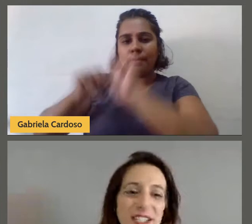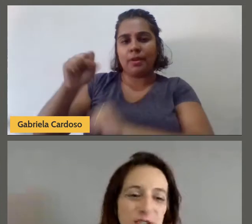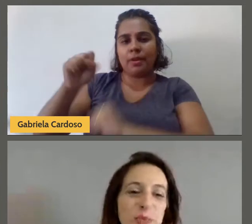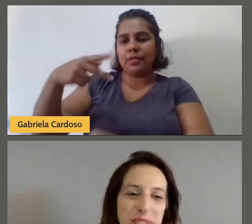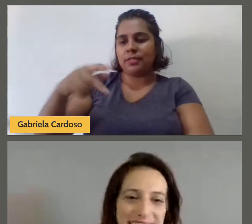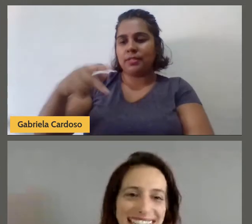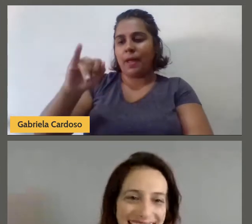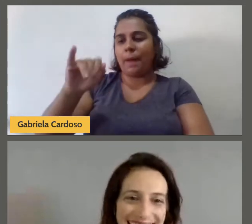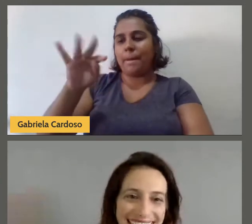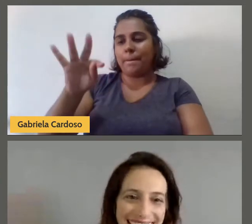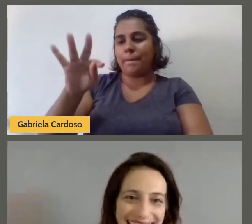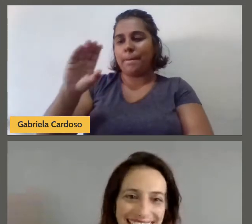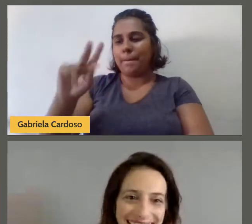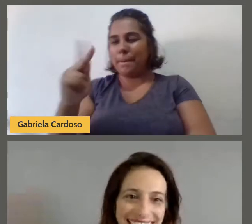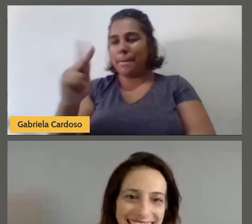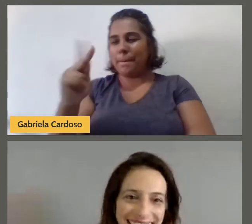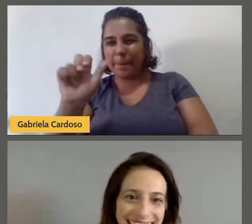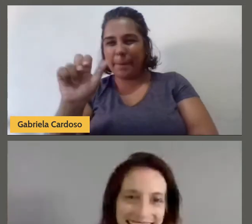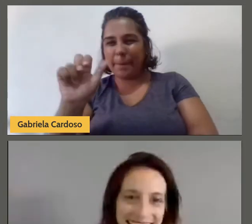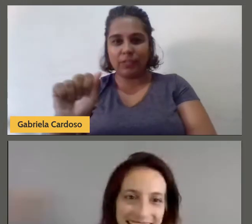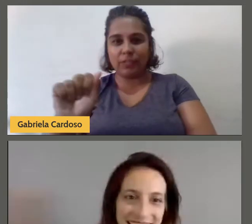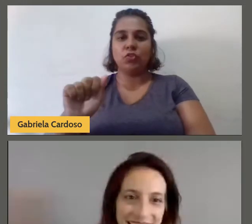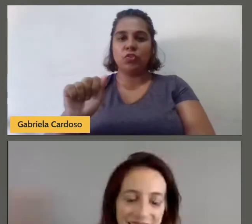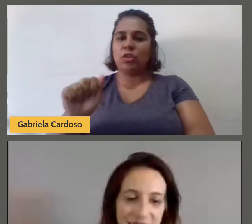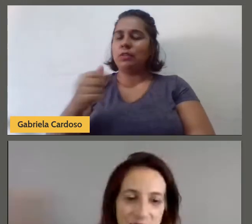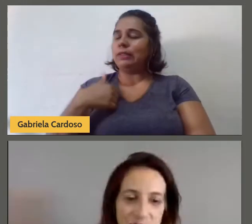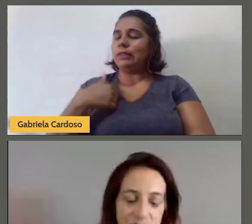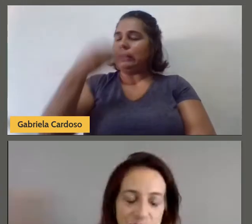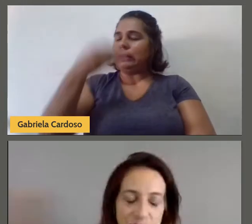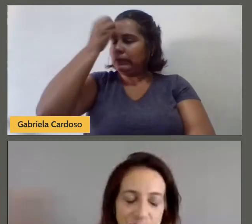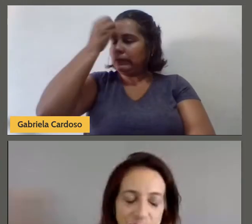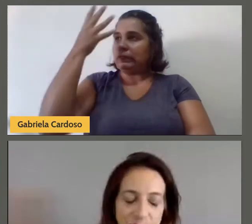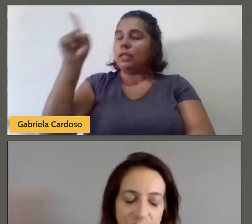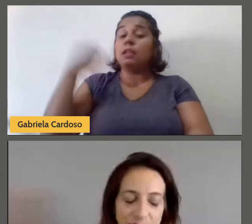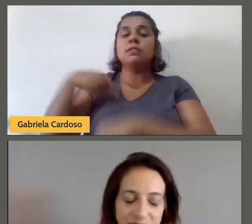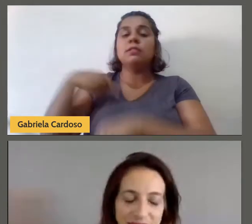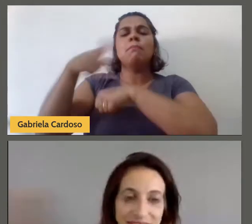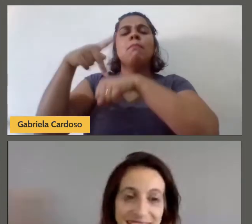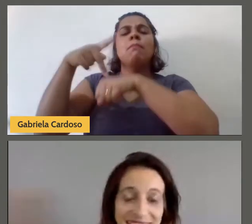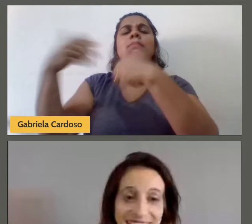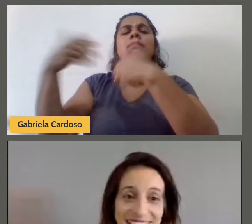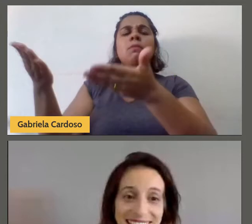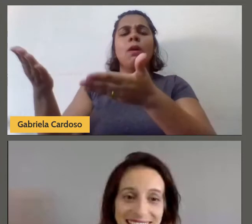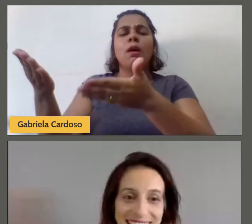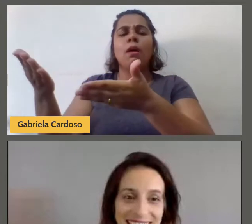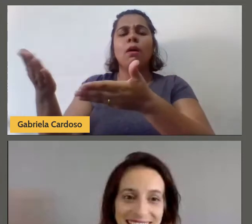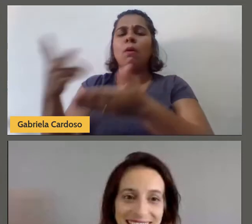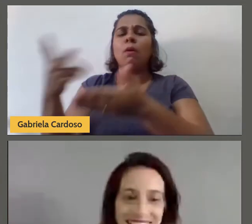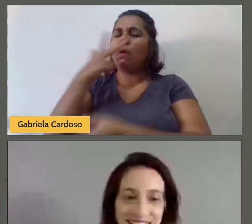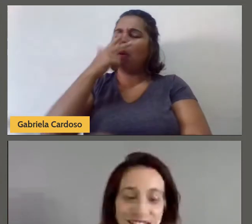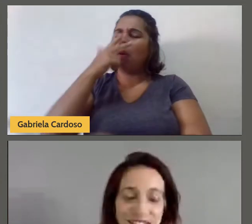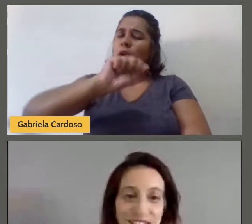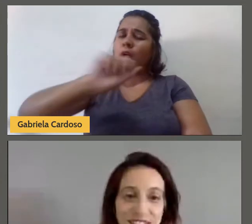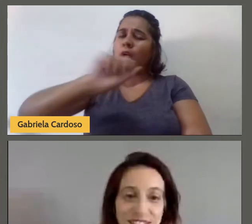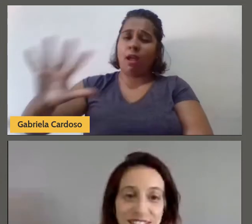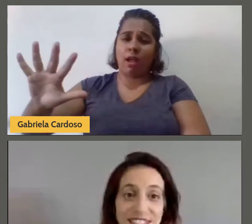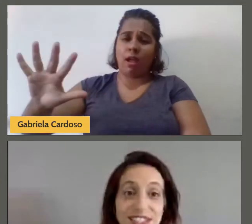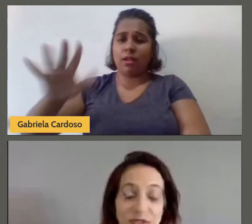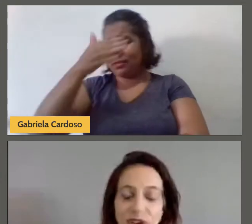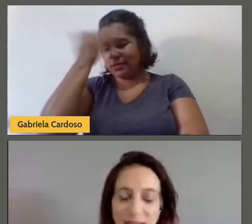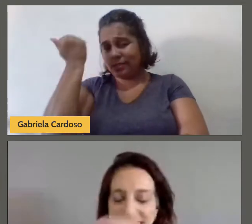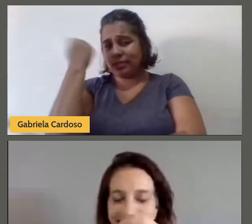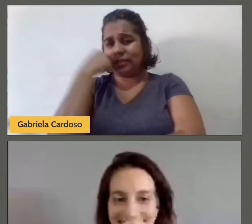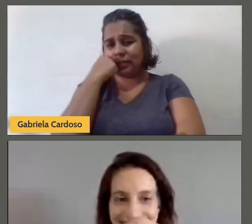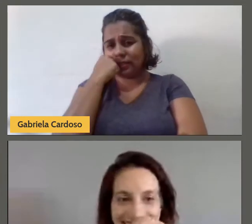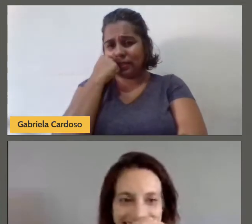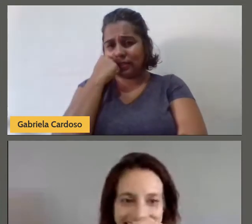de imigrantes. Eu esqueci de que país que eles são, Fabi. De onde eles são mesmo? De algum lugar da Ásia. Ah, esqueci. Mas vou